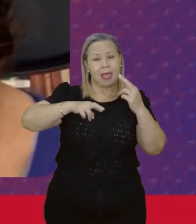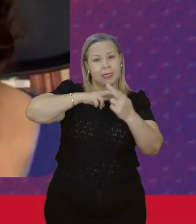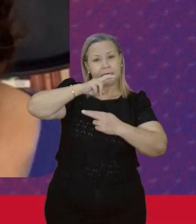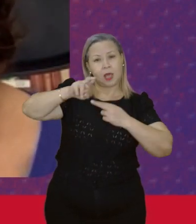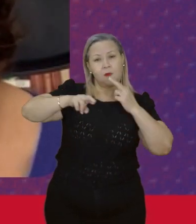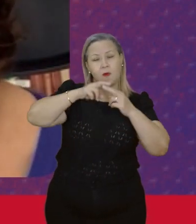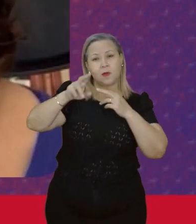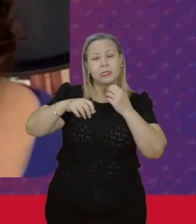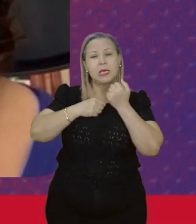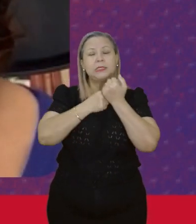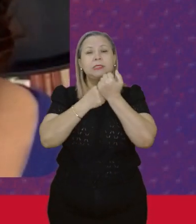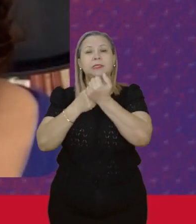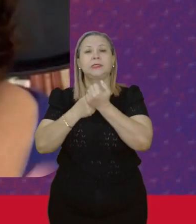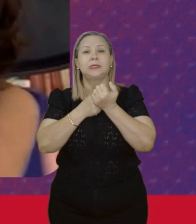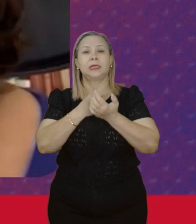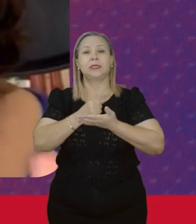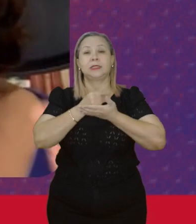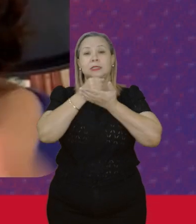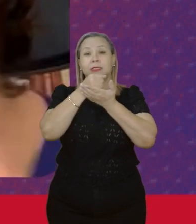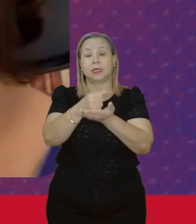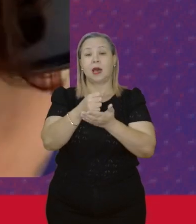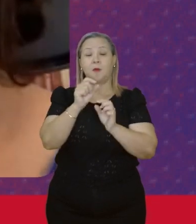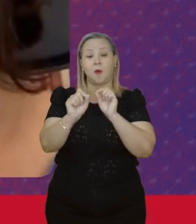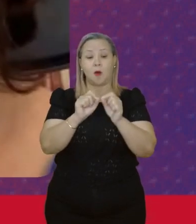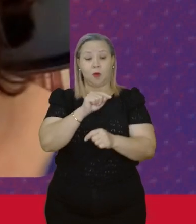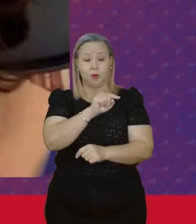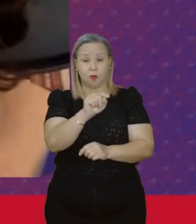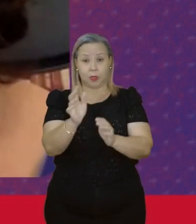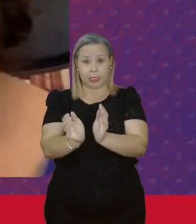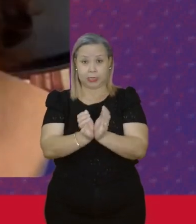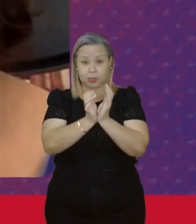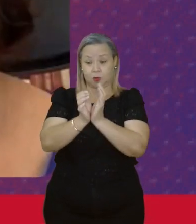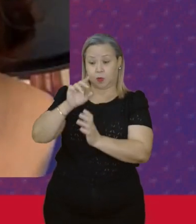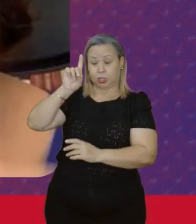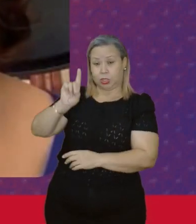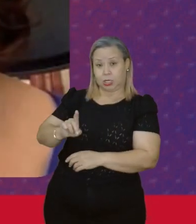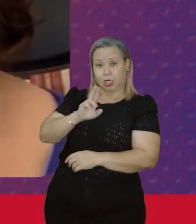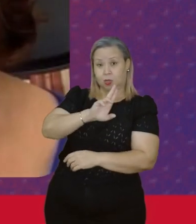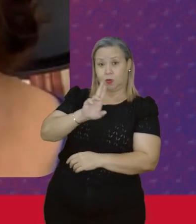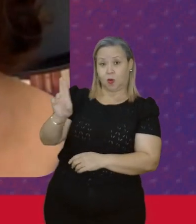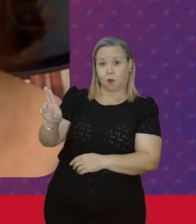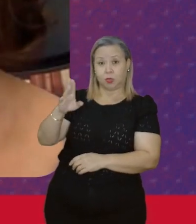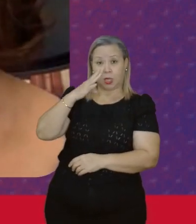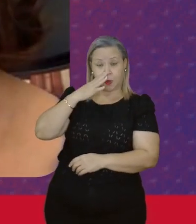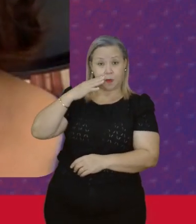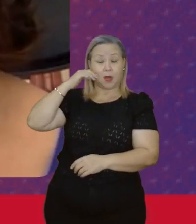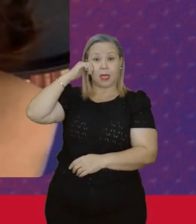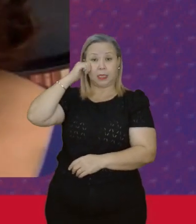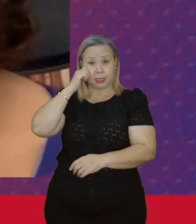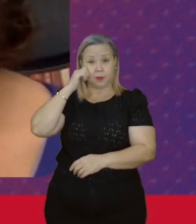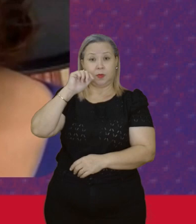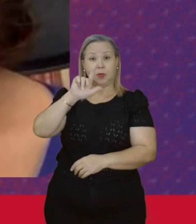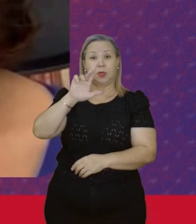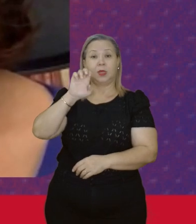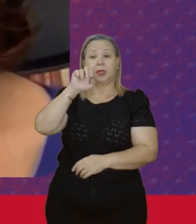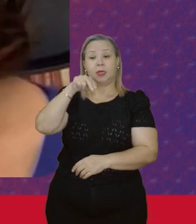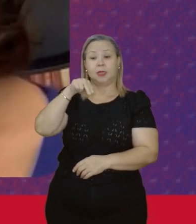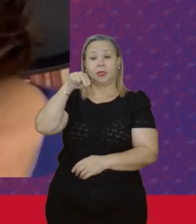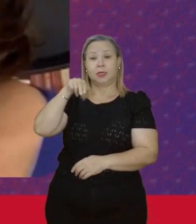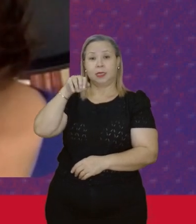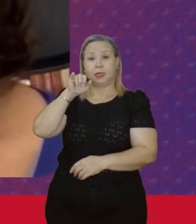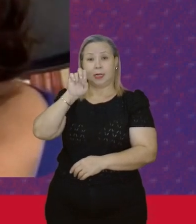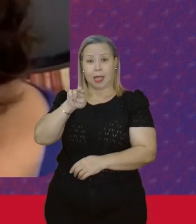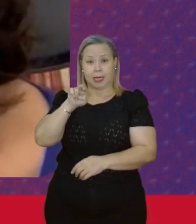se apoiem no que eles, esses grupos de extrema-direita, chamam de marxismo-leninismo.